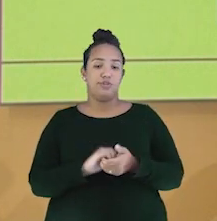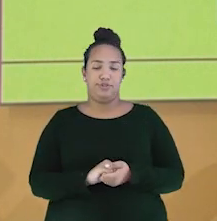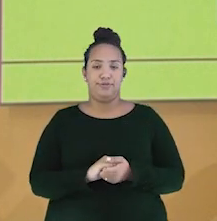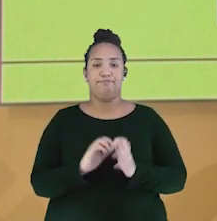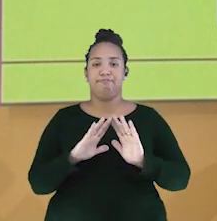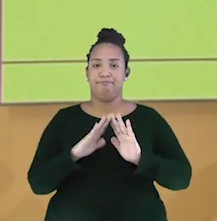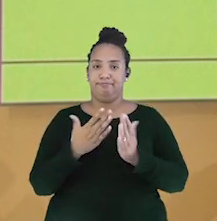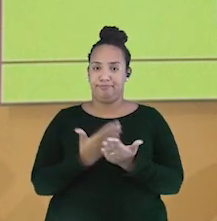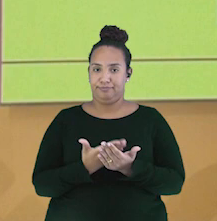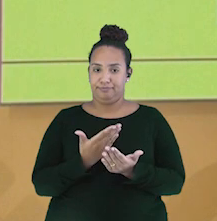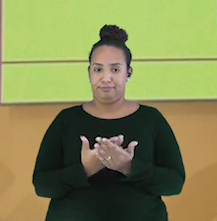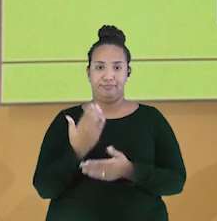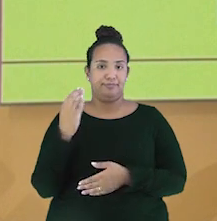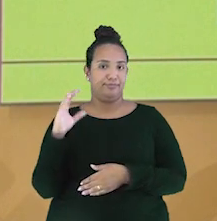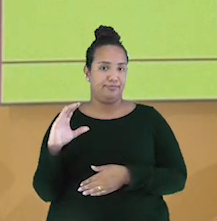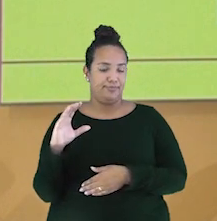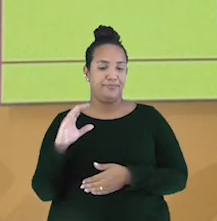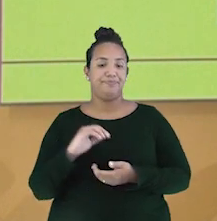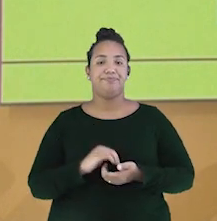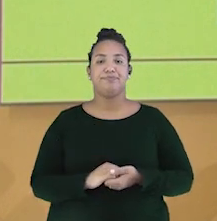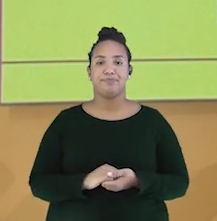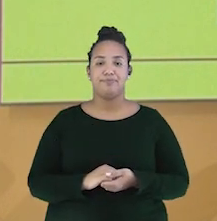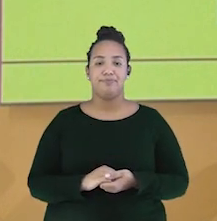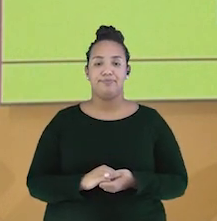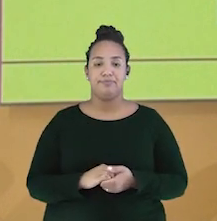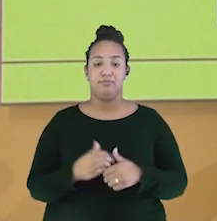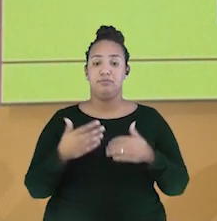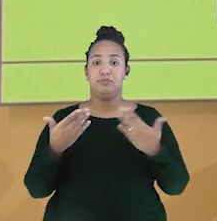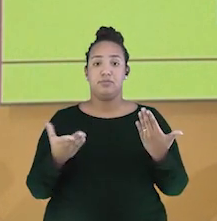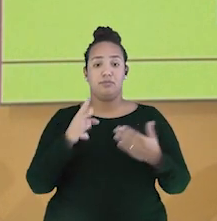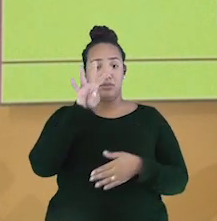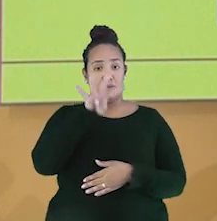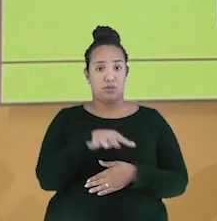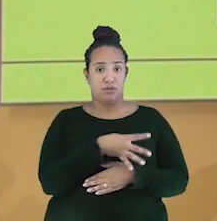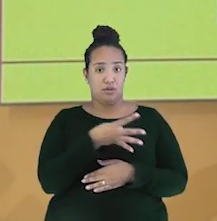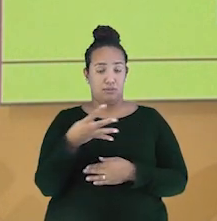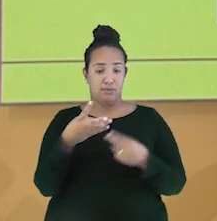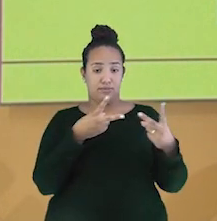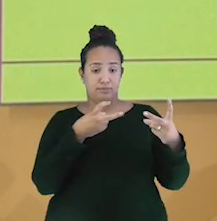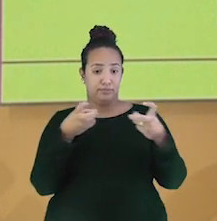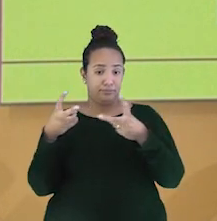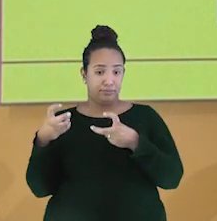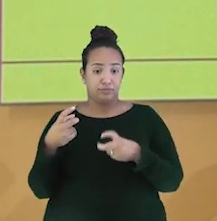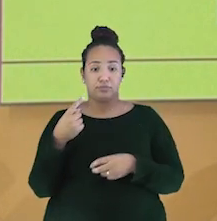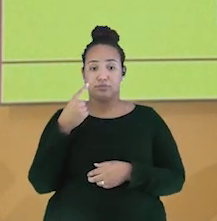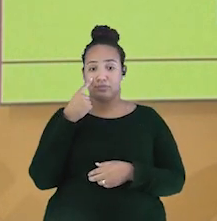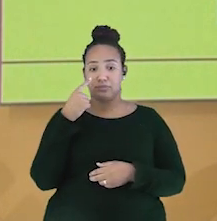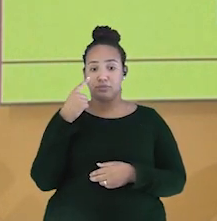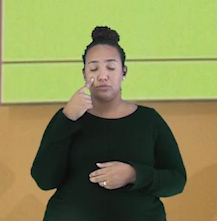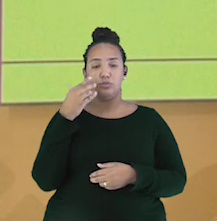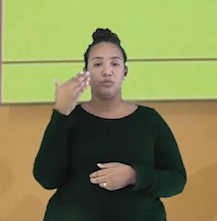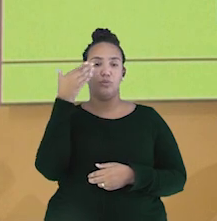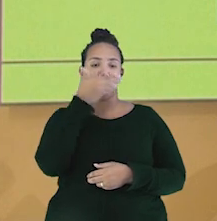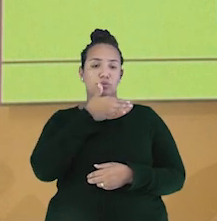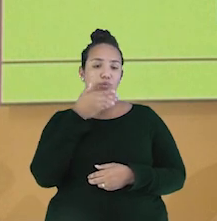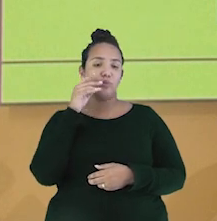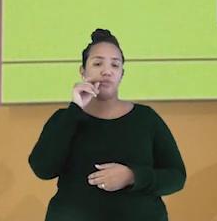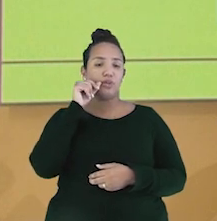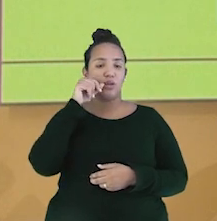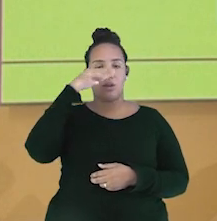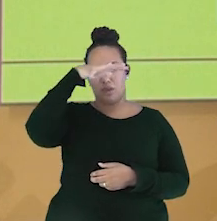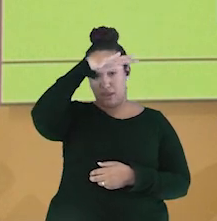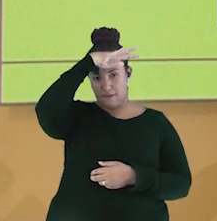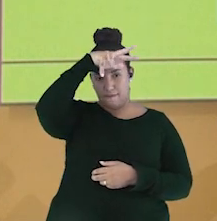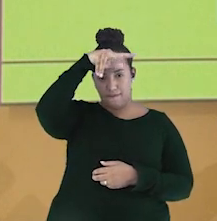a escola ser lendo essa tabela temos que na linha de doces salgados e refrigerantes